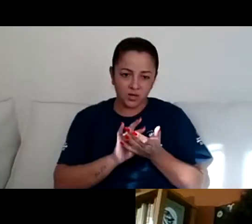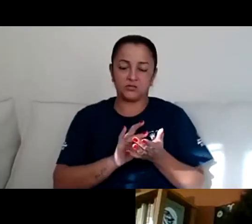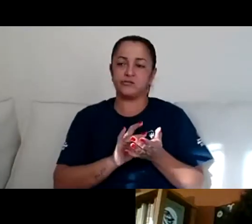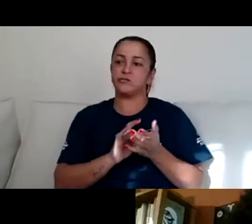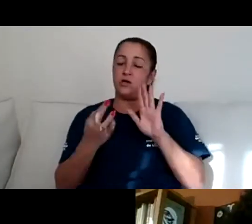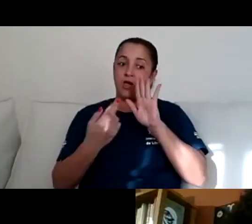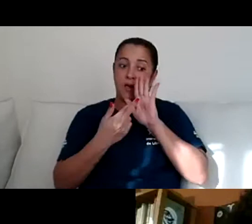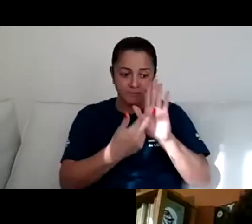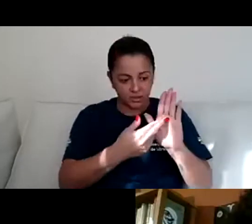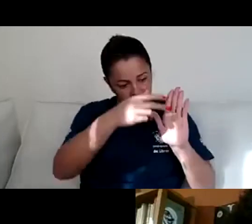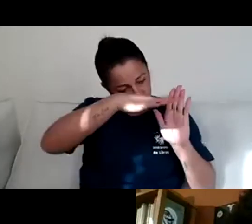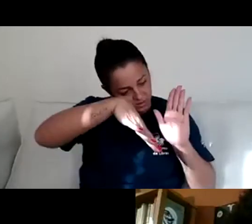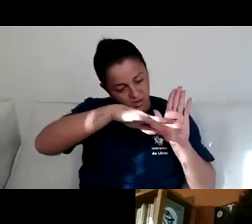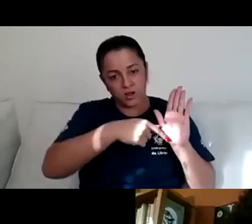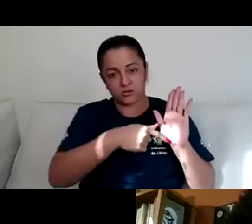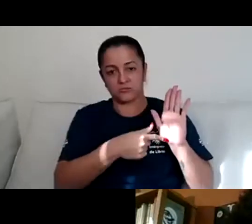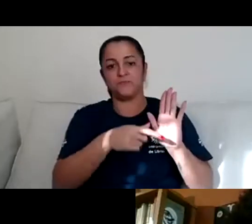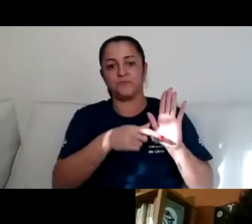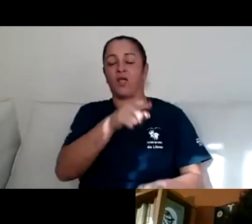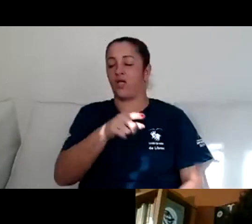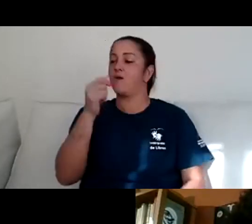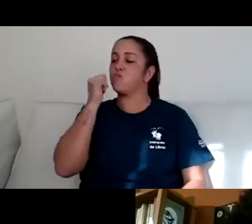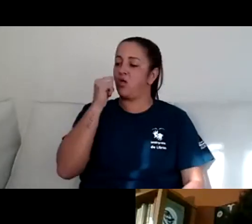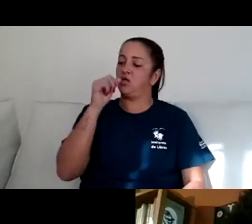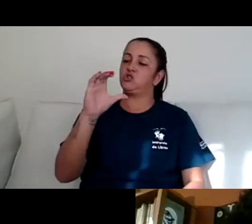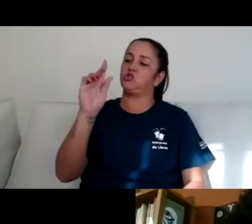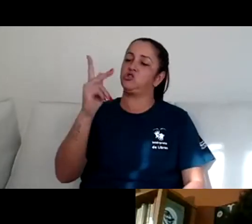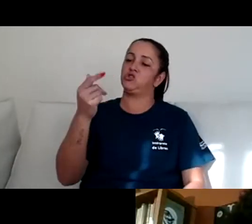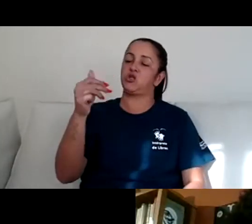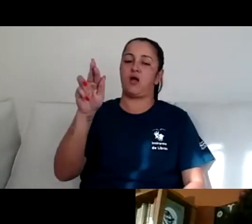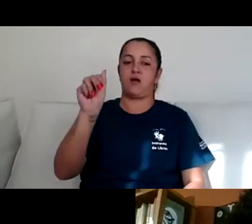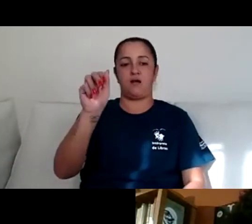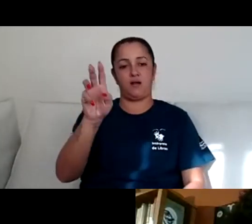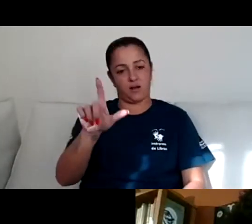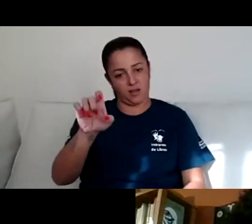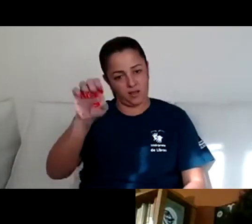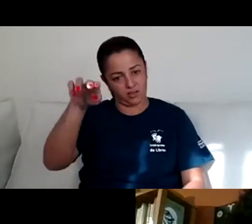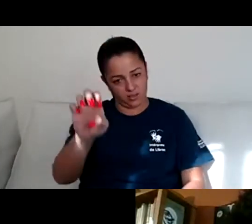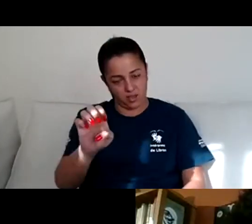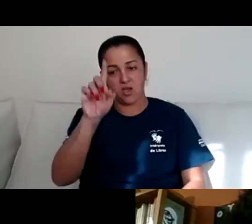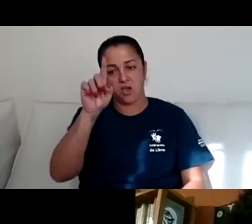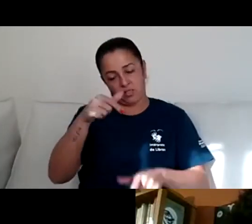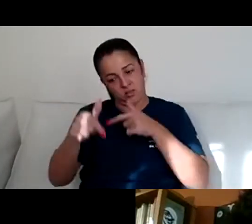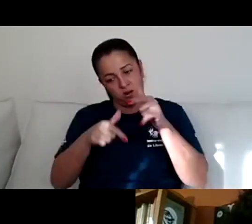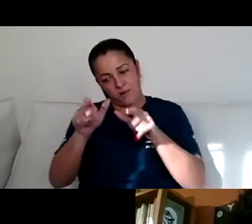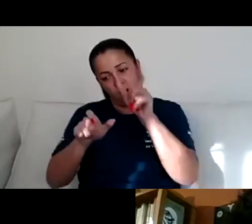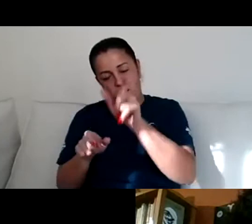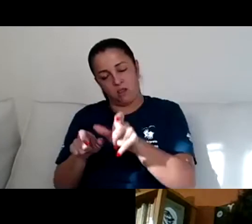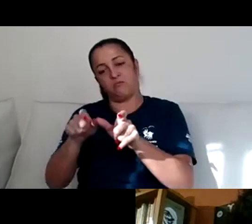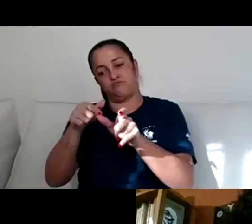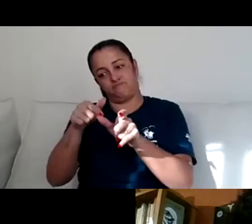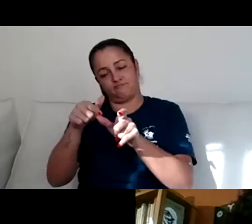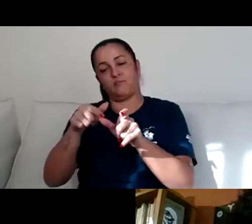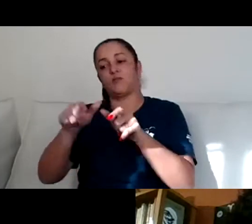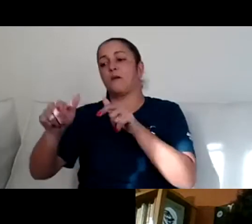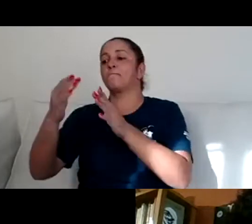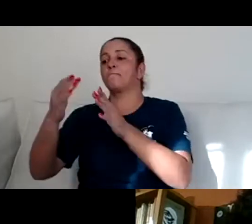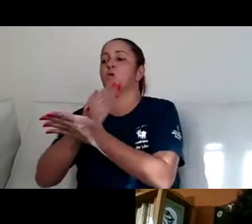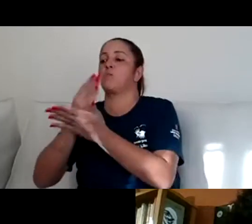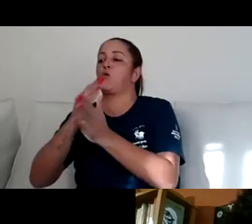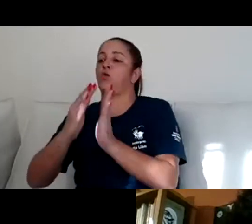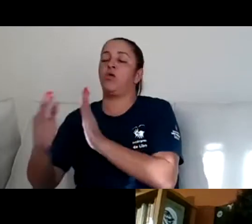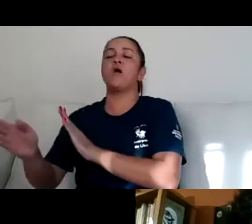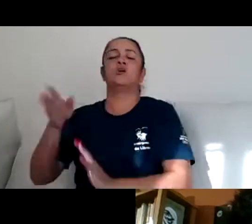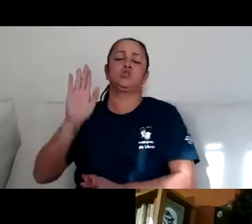nesse espaço. Então, a Charlene é uma bibliotecária que a gente conhece o trabalho já há muito tempo e